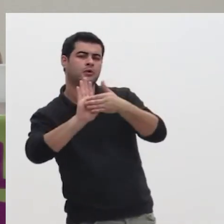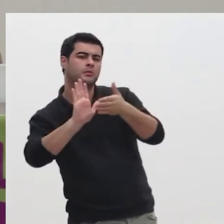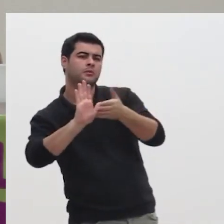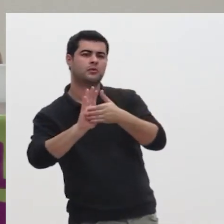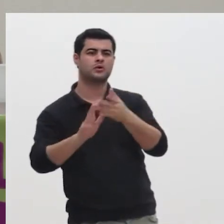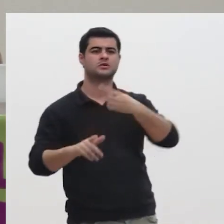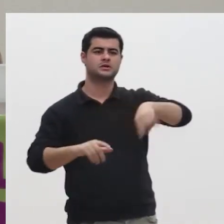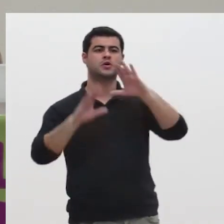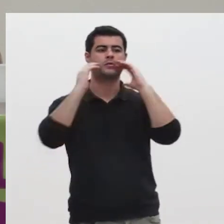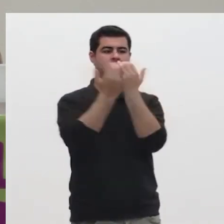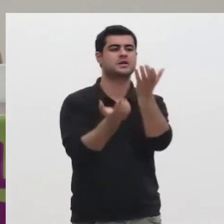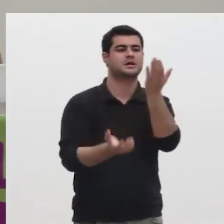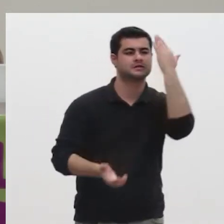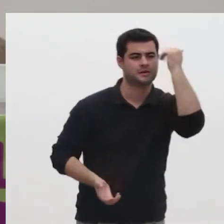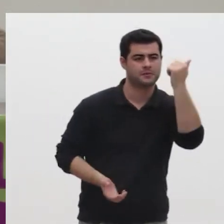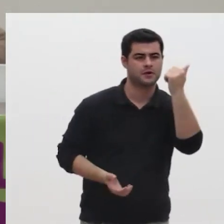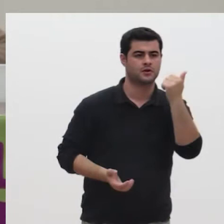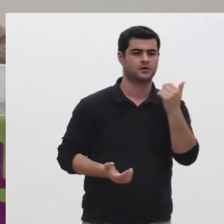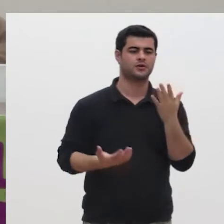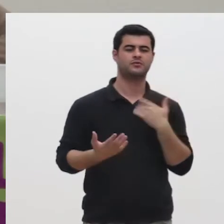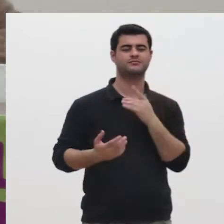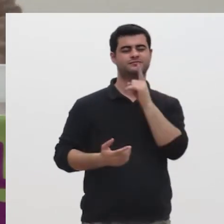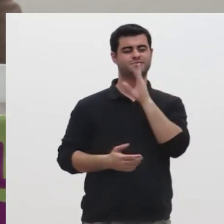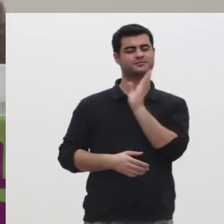comunidade quer ouvir isso. Vamos responder a pergunta, Graciela.